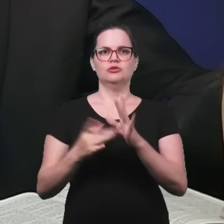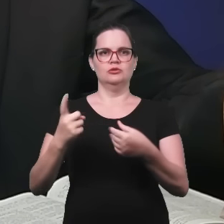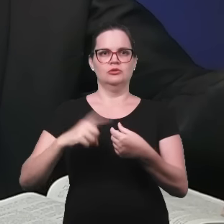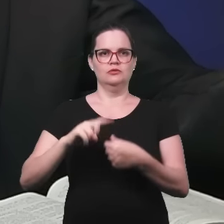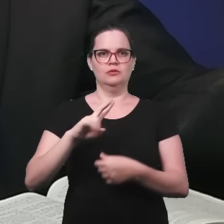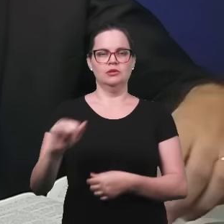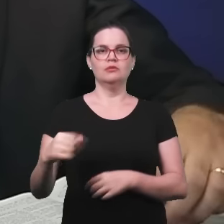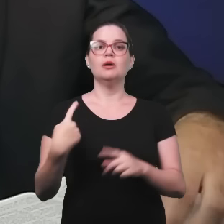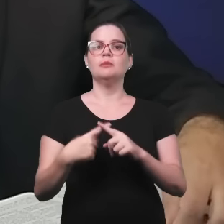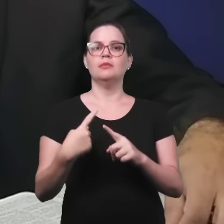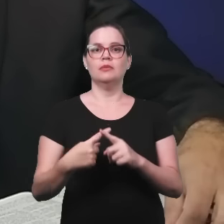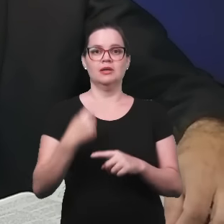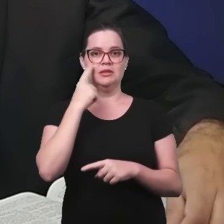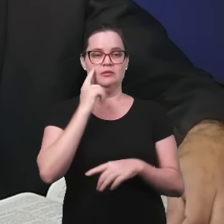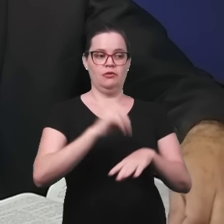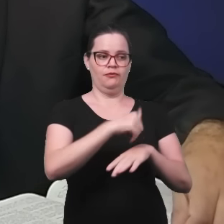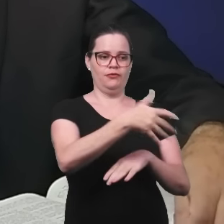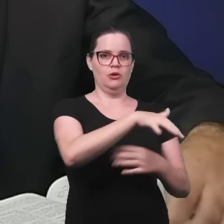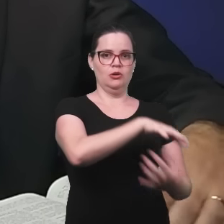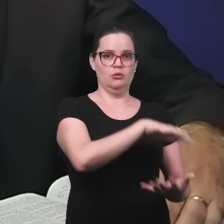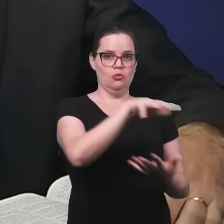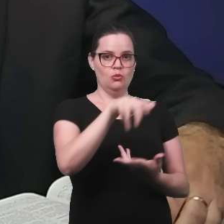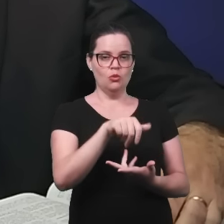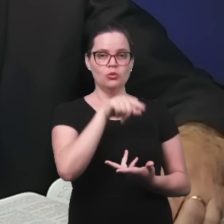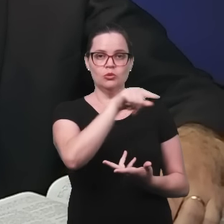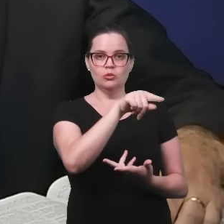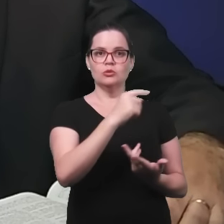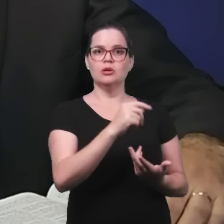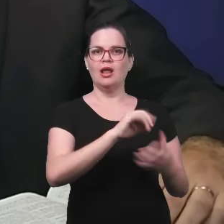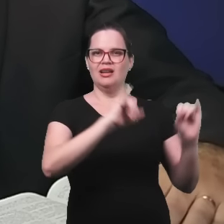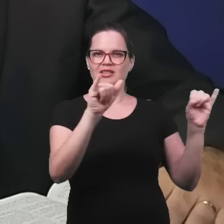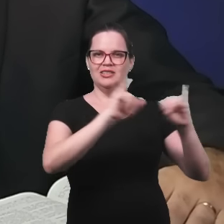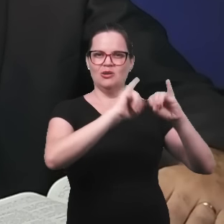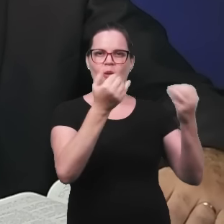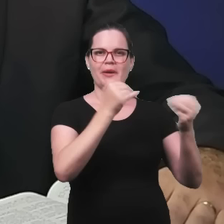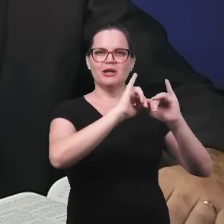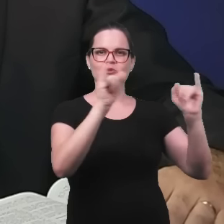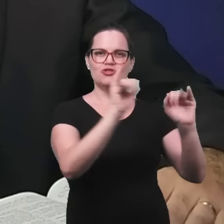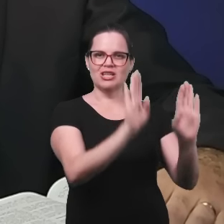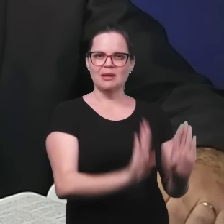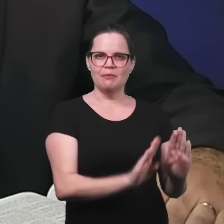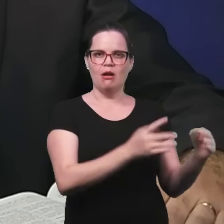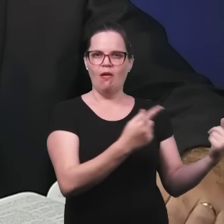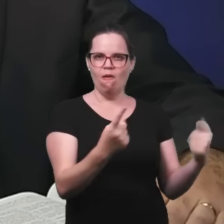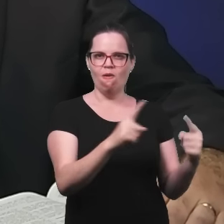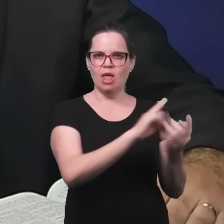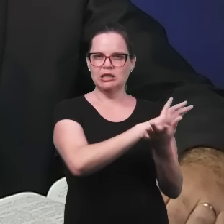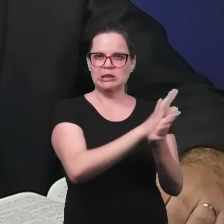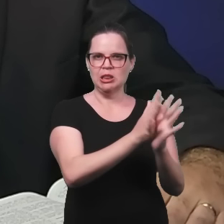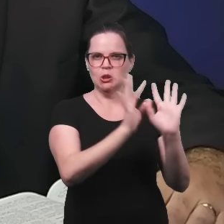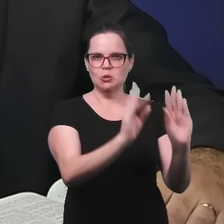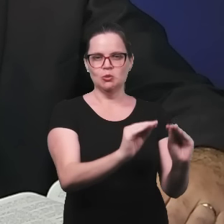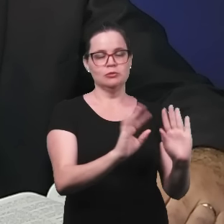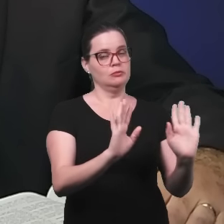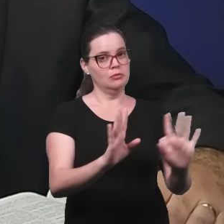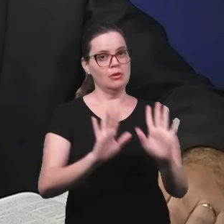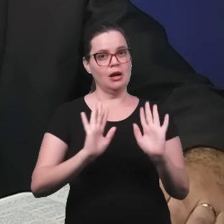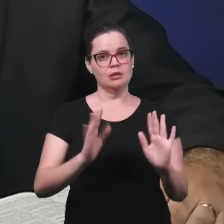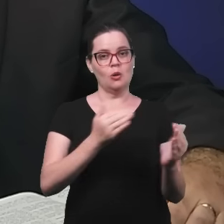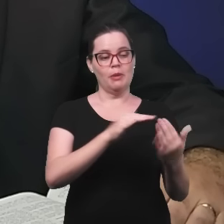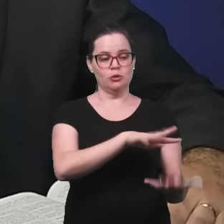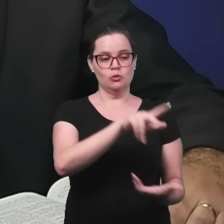a Deus. Porque lá fora, Jezabel está tentando tirar a salvação de muitos. Mas a igreja, em comunhão,